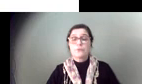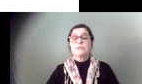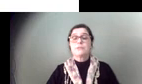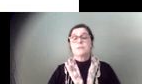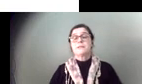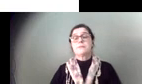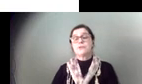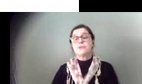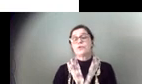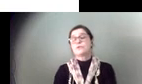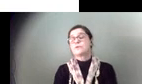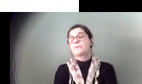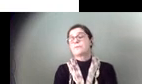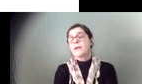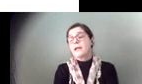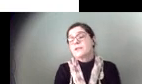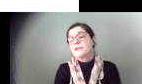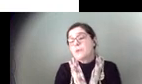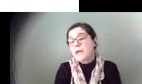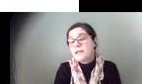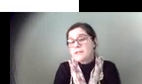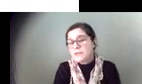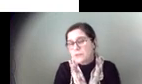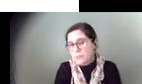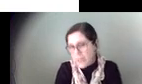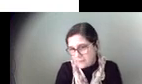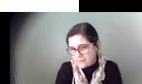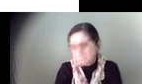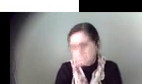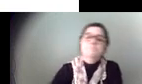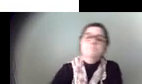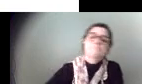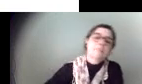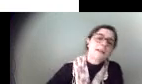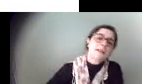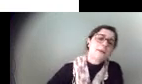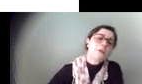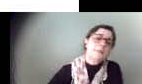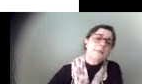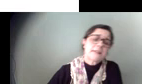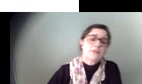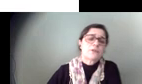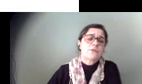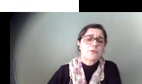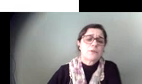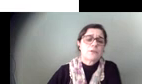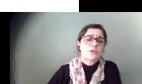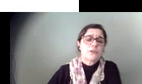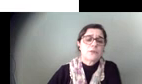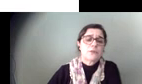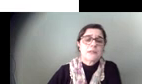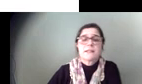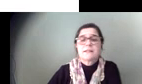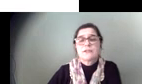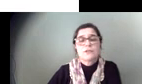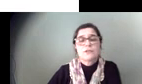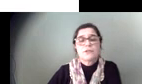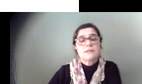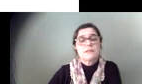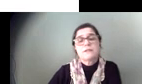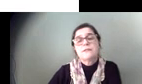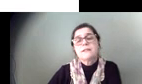um convite para participar de jogos escolares virtuais. O ano passado nós tivemos algumas diretorias, né,